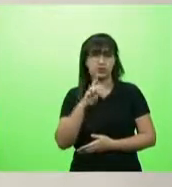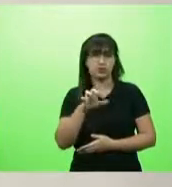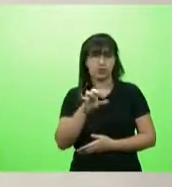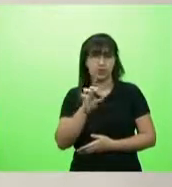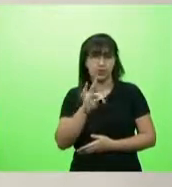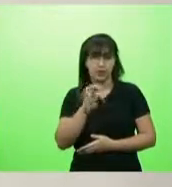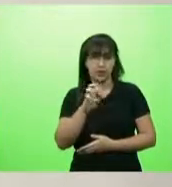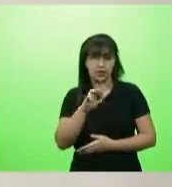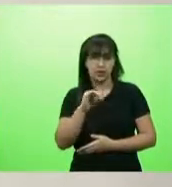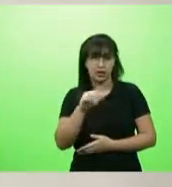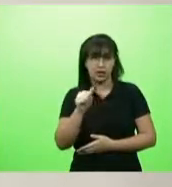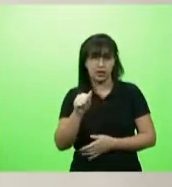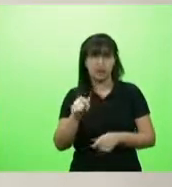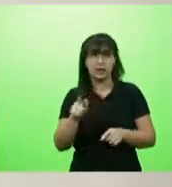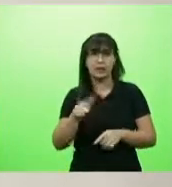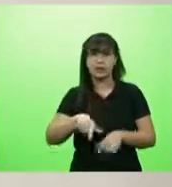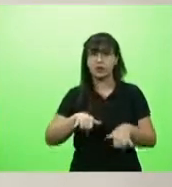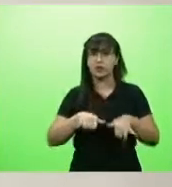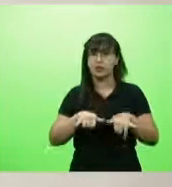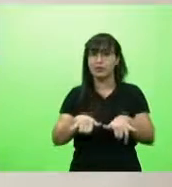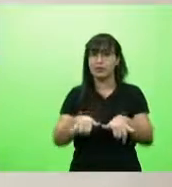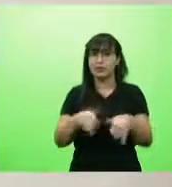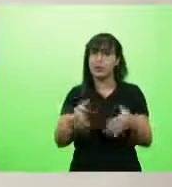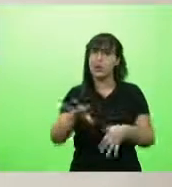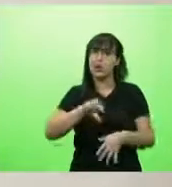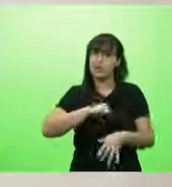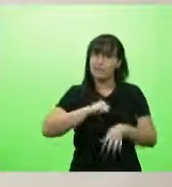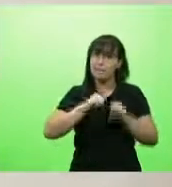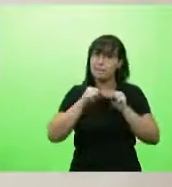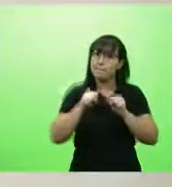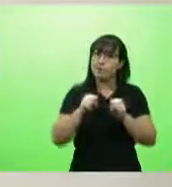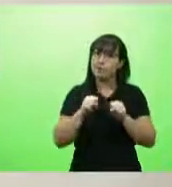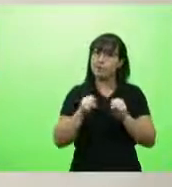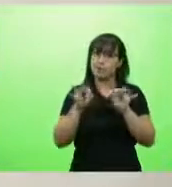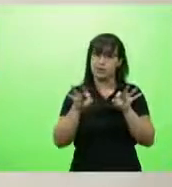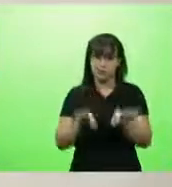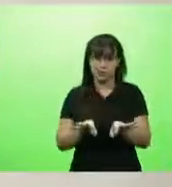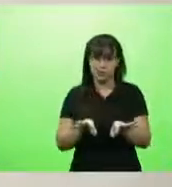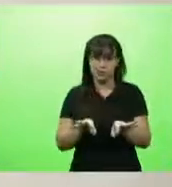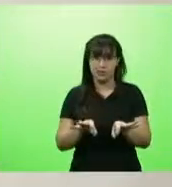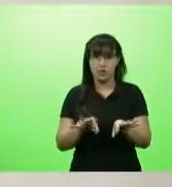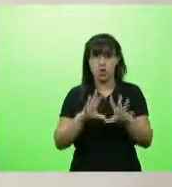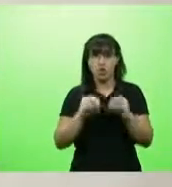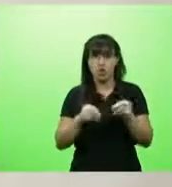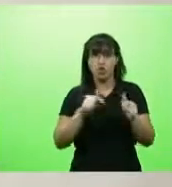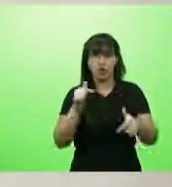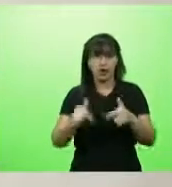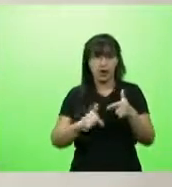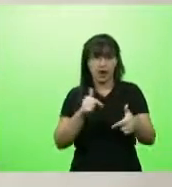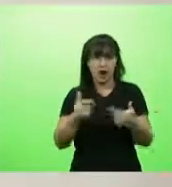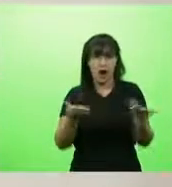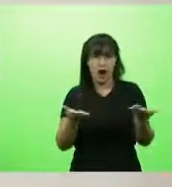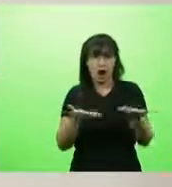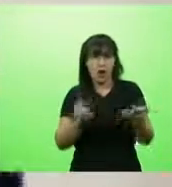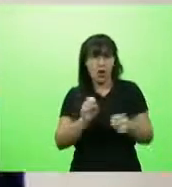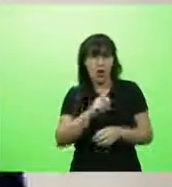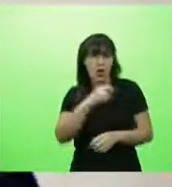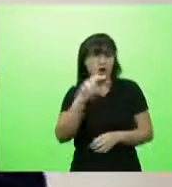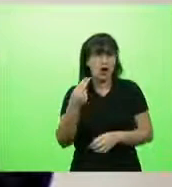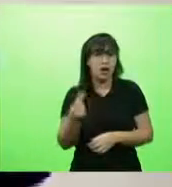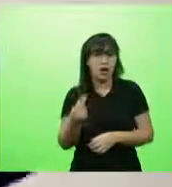supermercados também contaminam. Então, eu acho que ou abre e deixa todo mundo trabalhar, ou